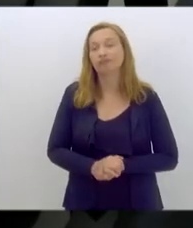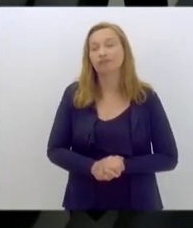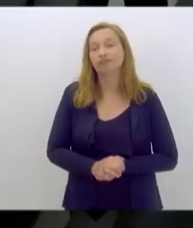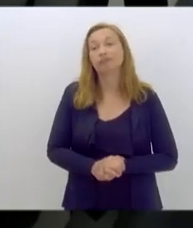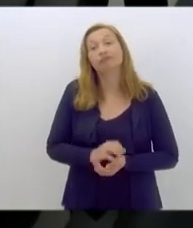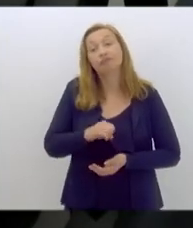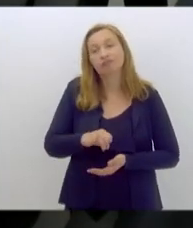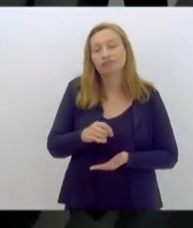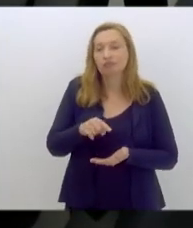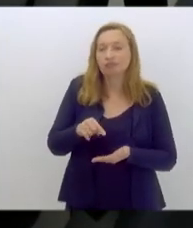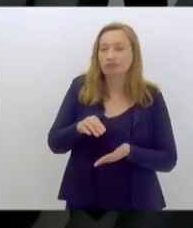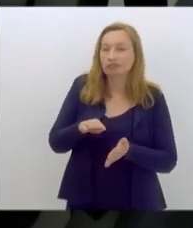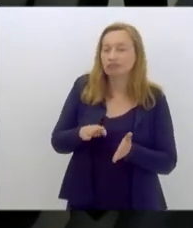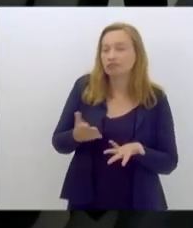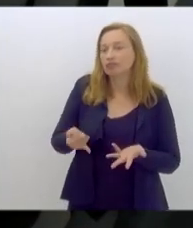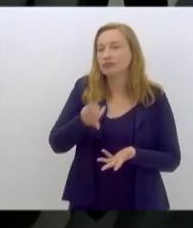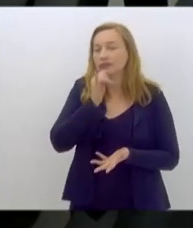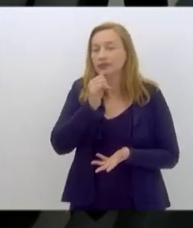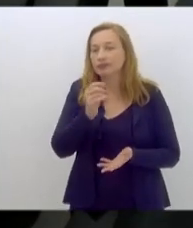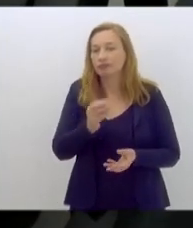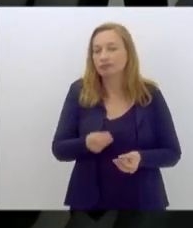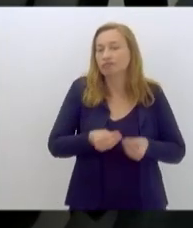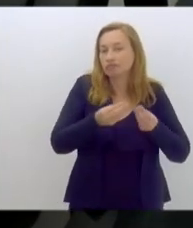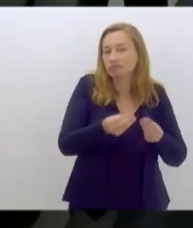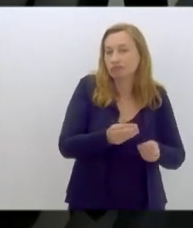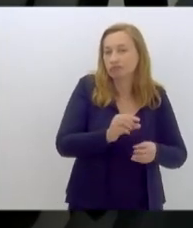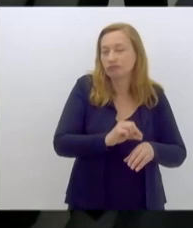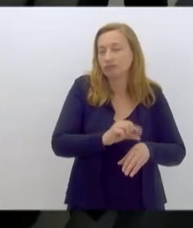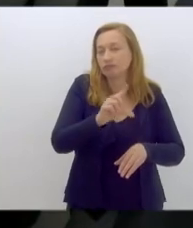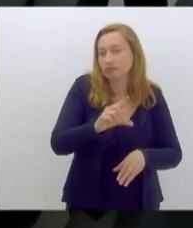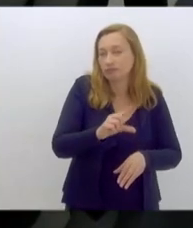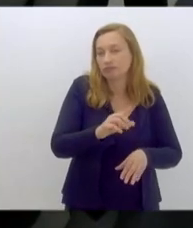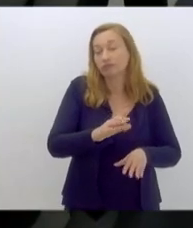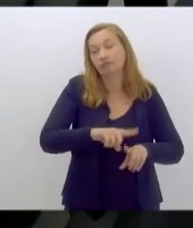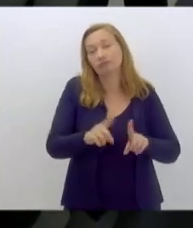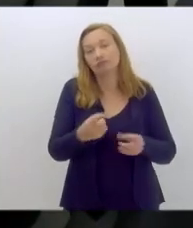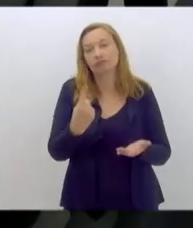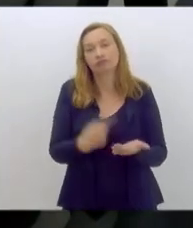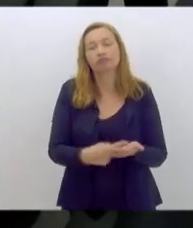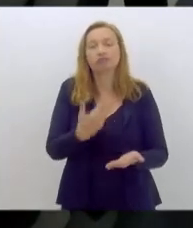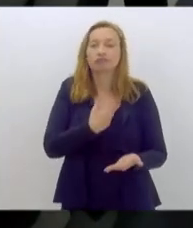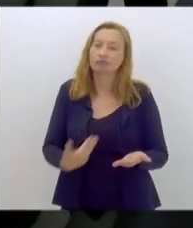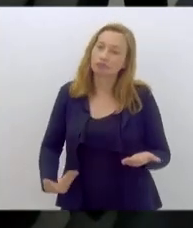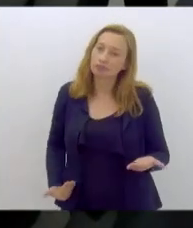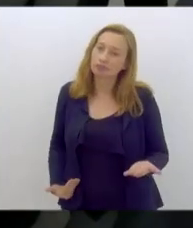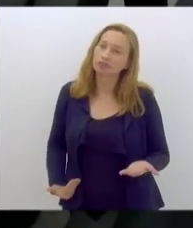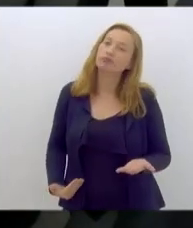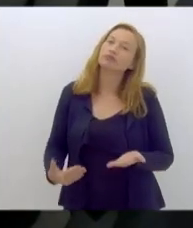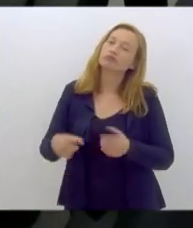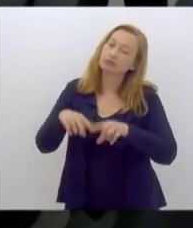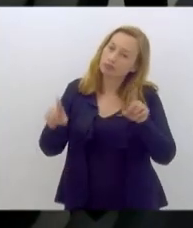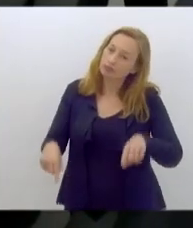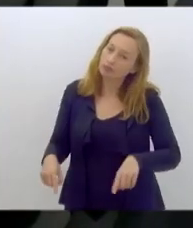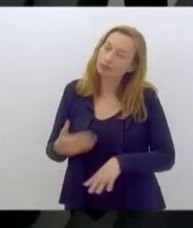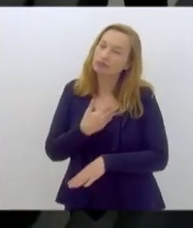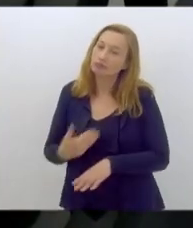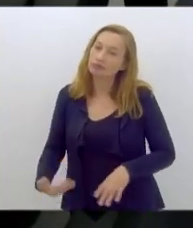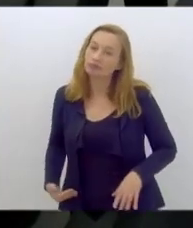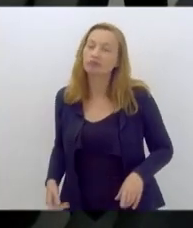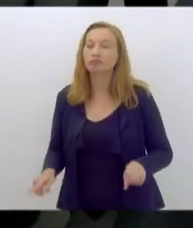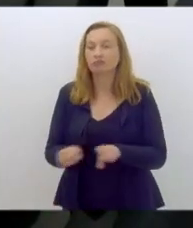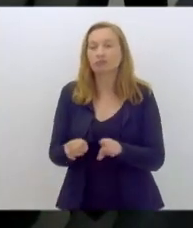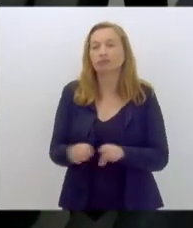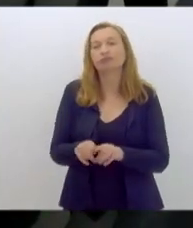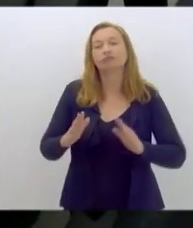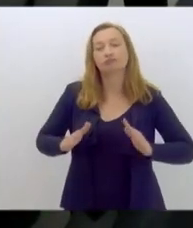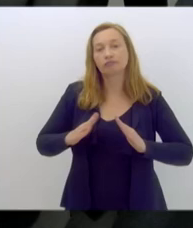ser que cortasse não desce por exemplo um aumento mas era um compromisso do governador um compromisso dele novos servidores e um compromisso dele com essa